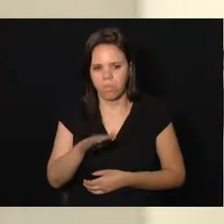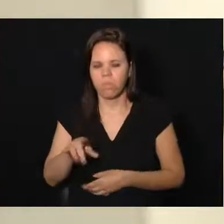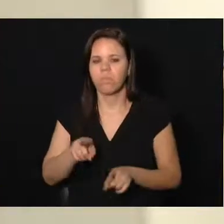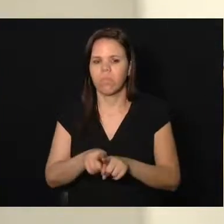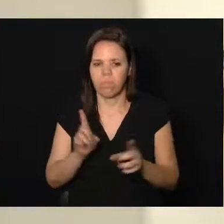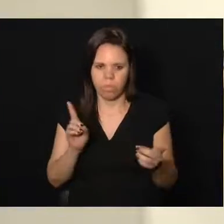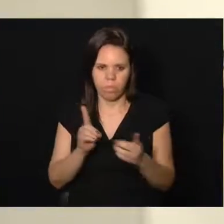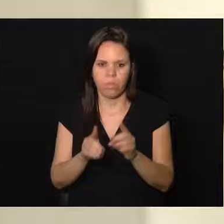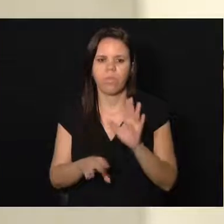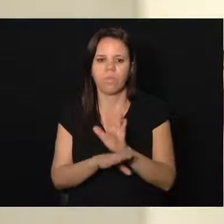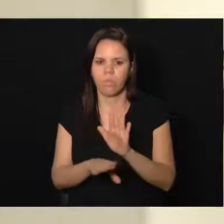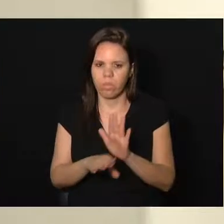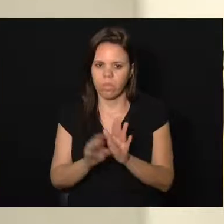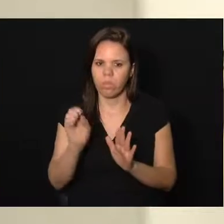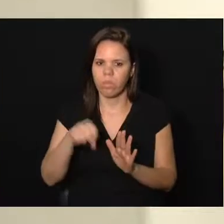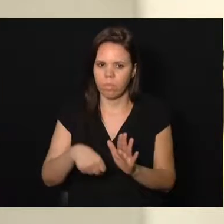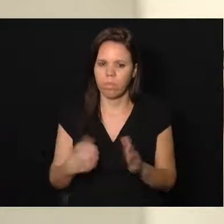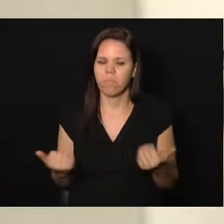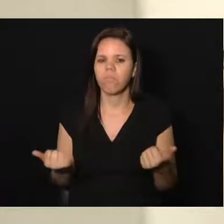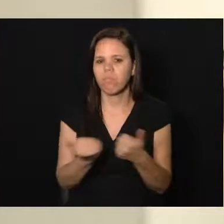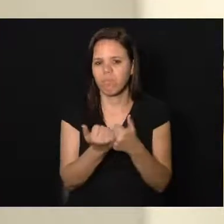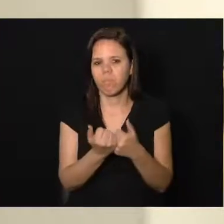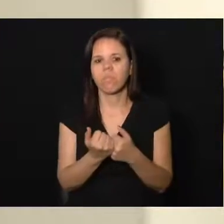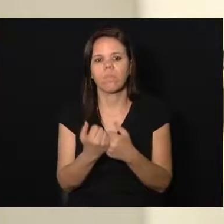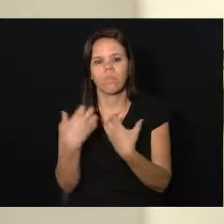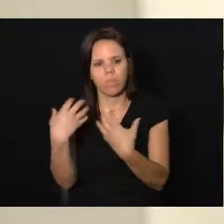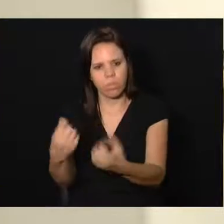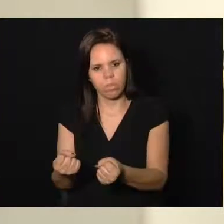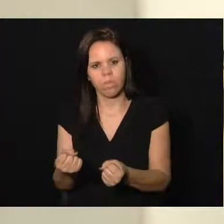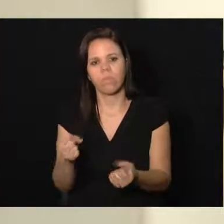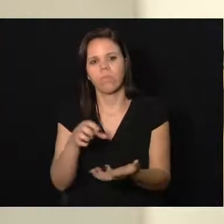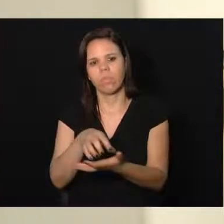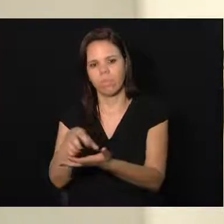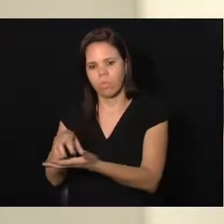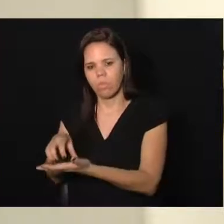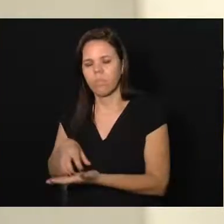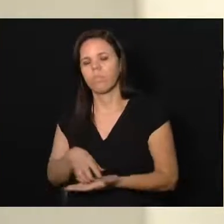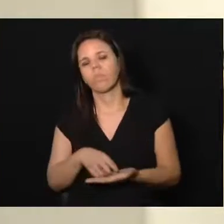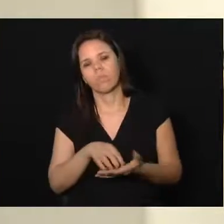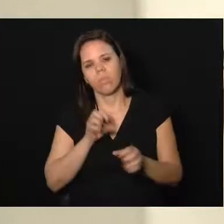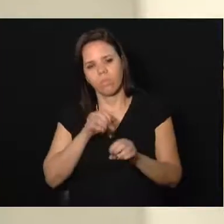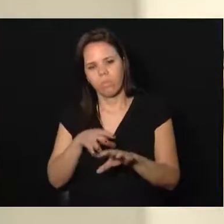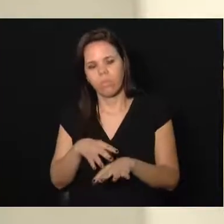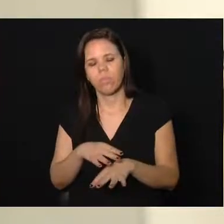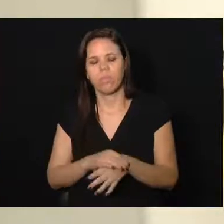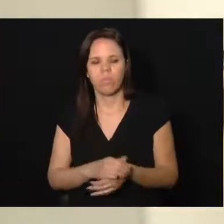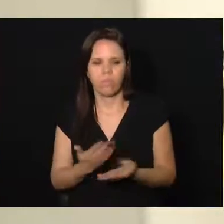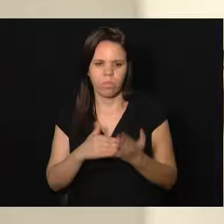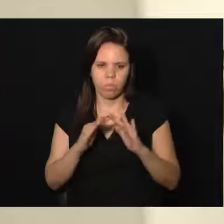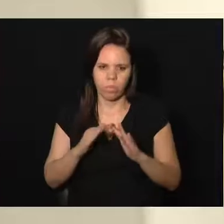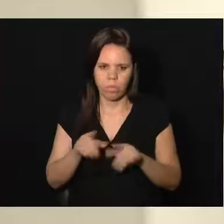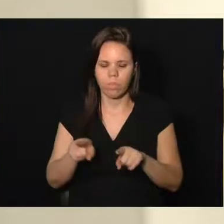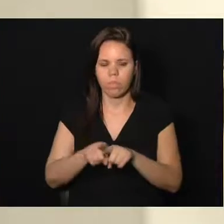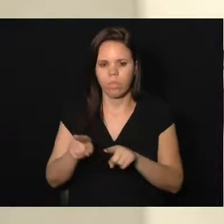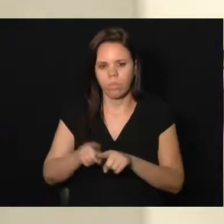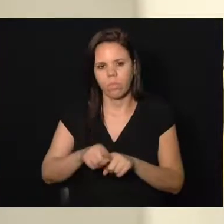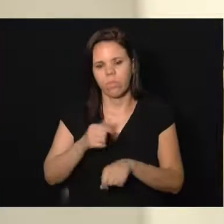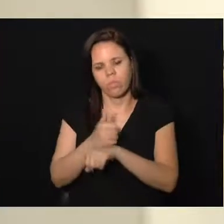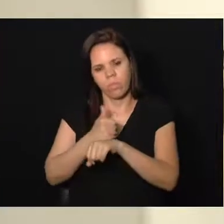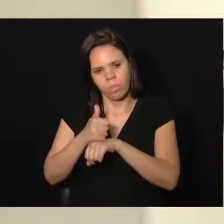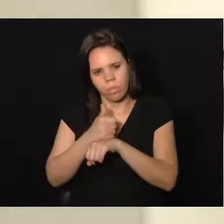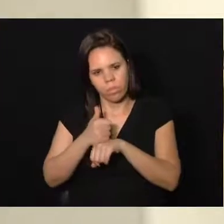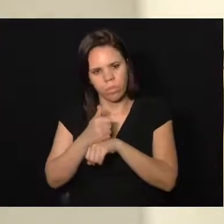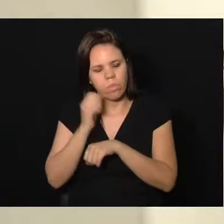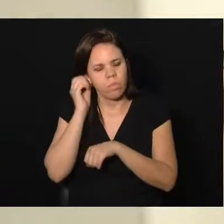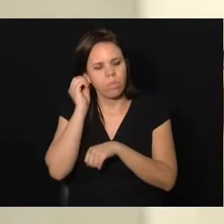atender a necessidade de dotar as unidades de educação infantil do município, né, de profissionais para poder